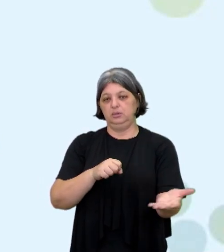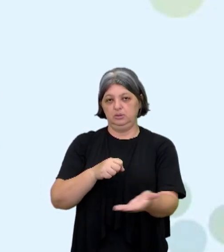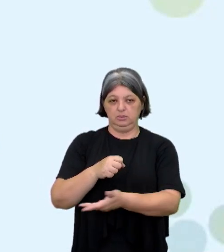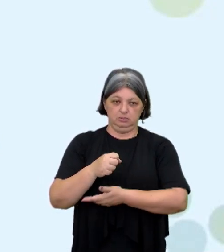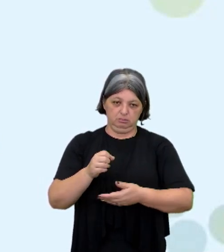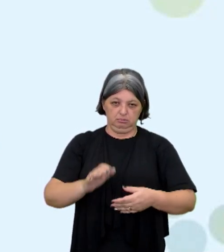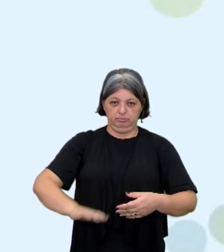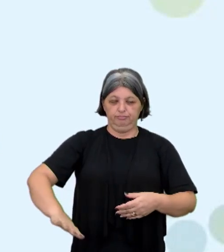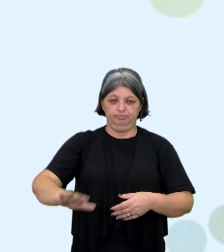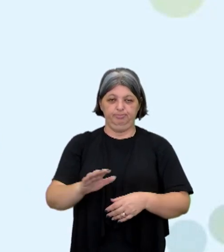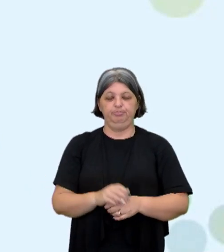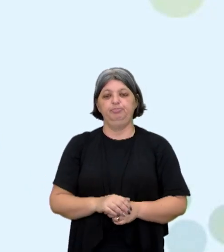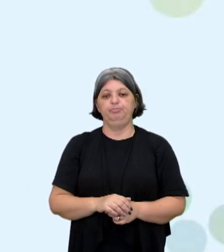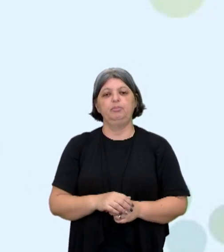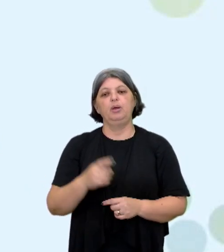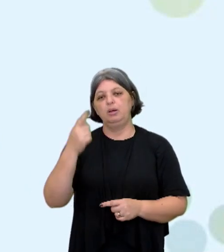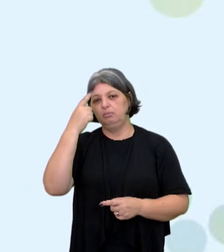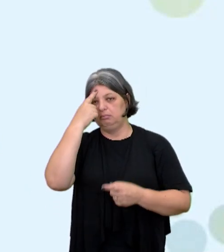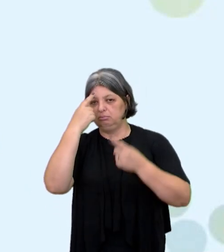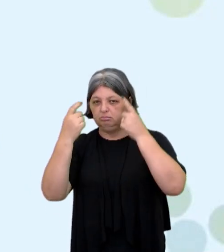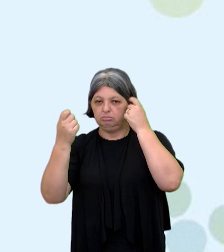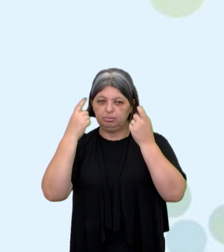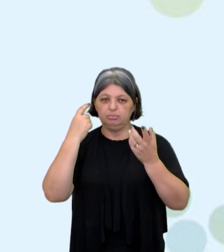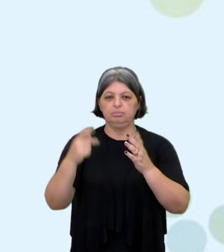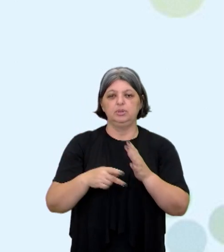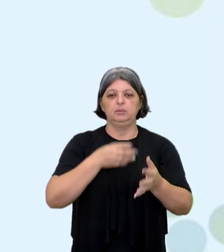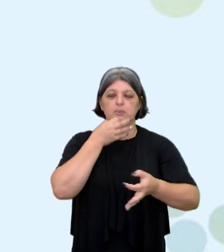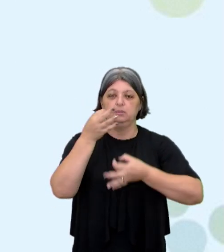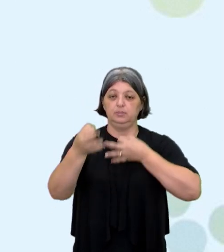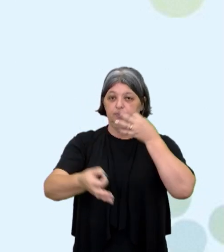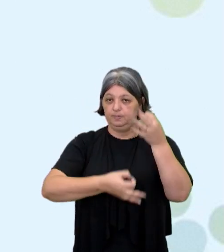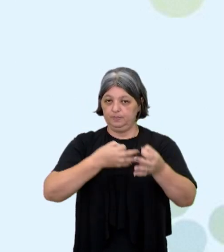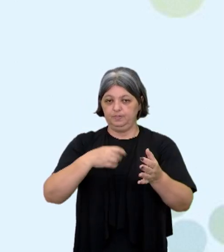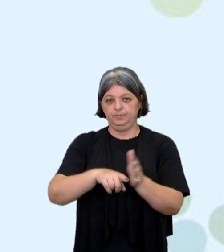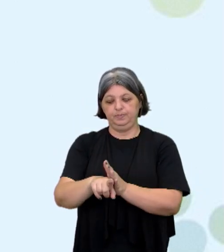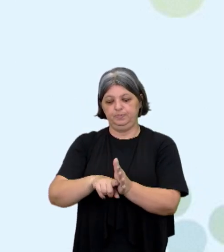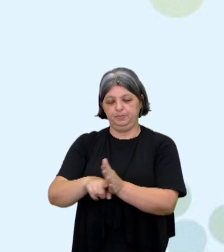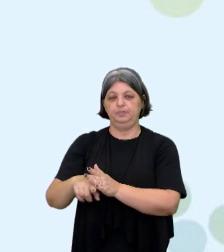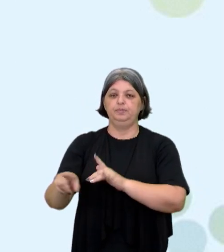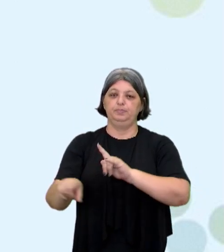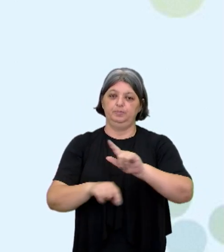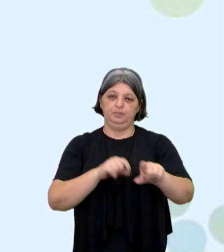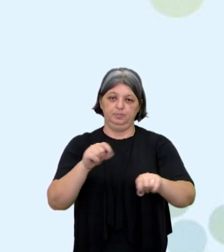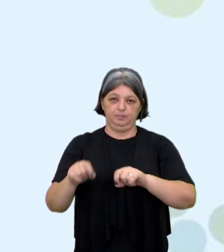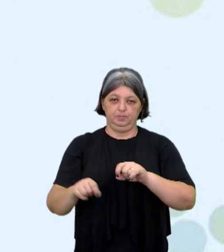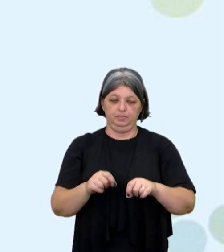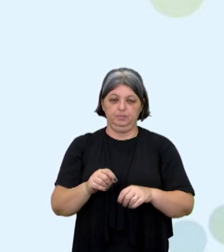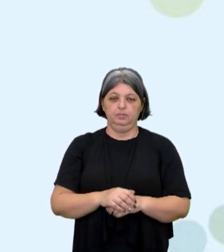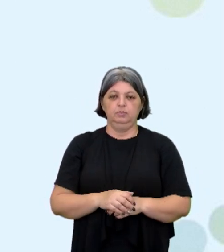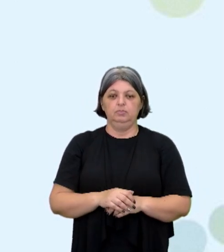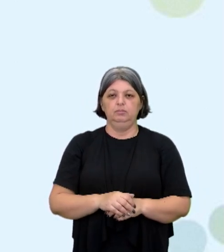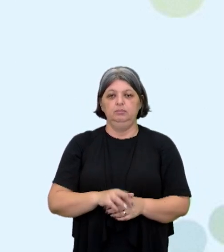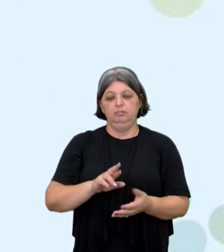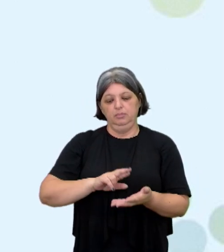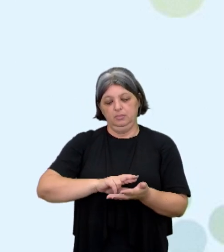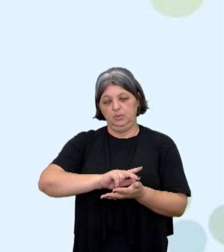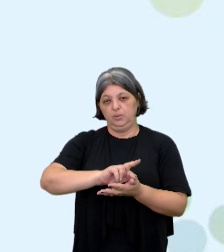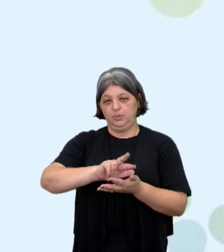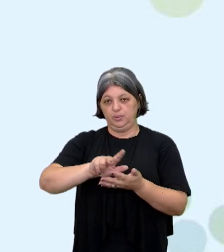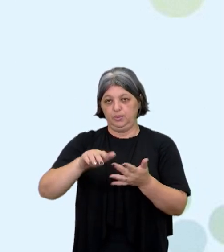essa de elaborar hipóteses, selecionar evidências, compor argumentos relativos a diferentes